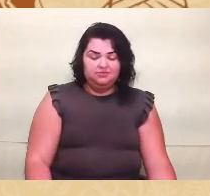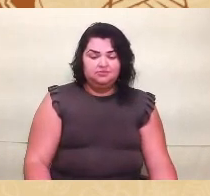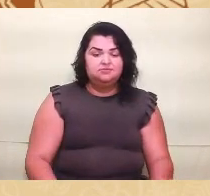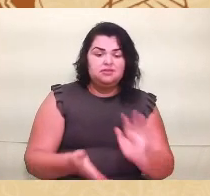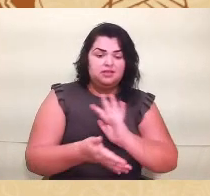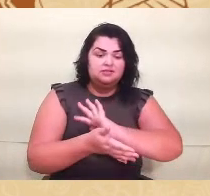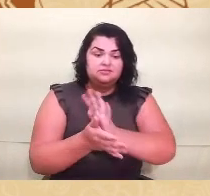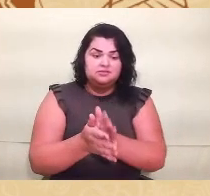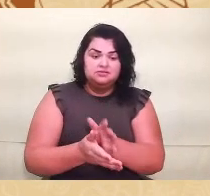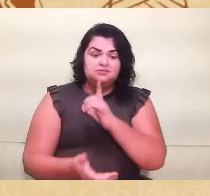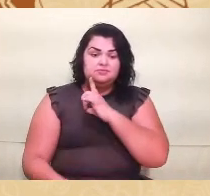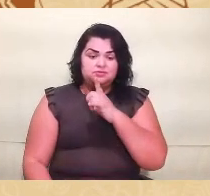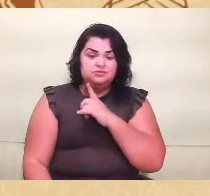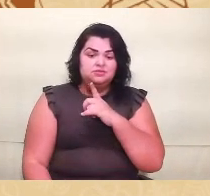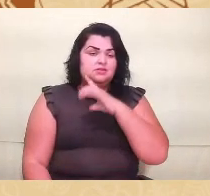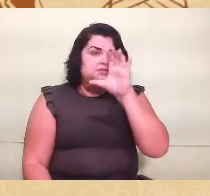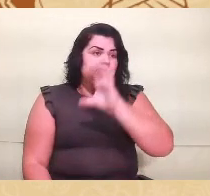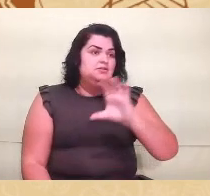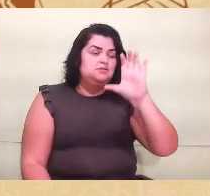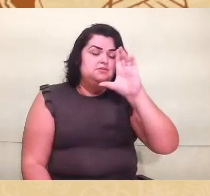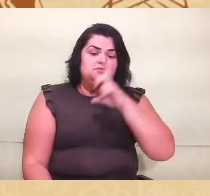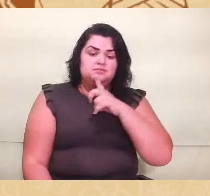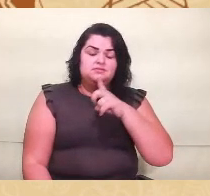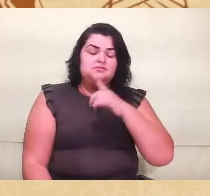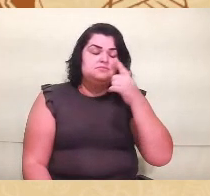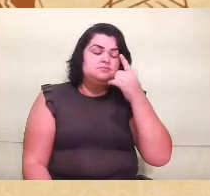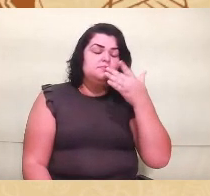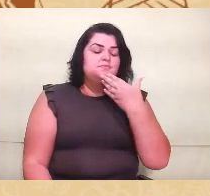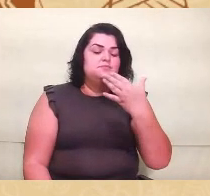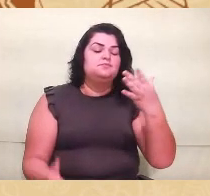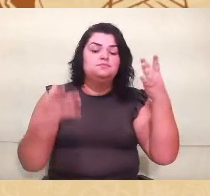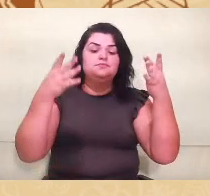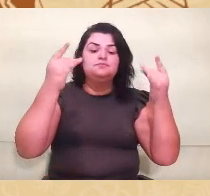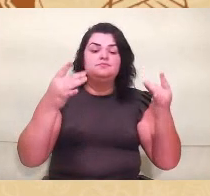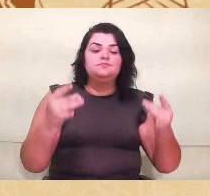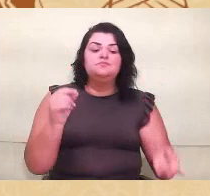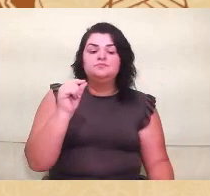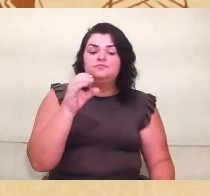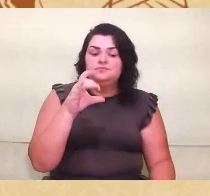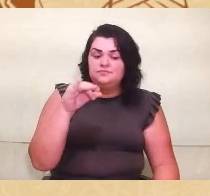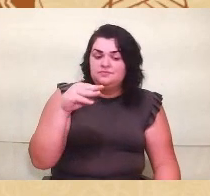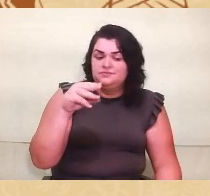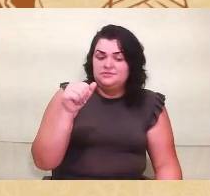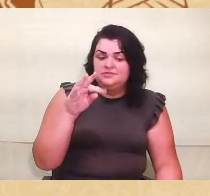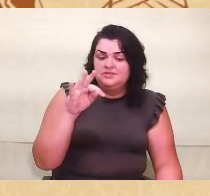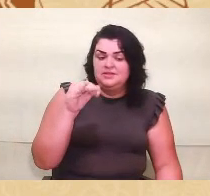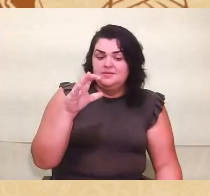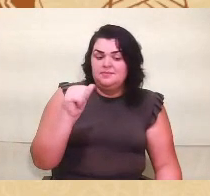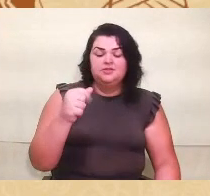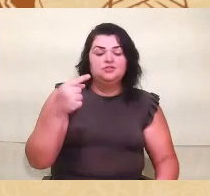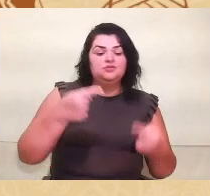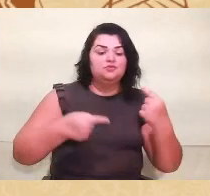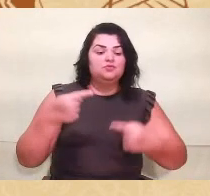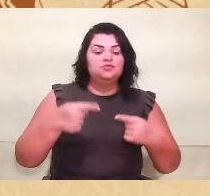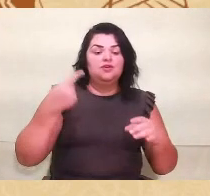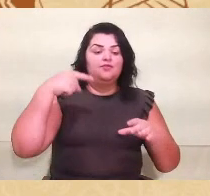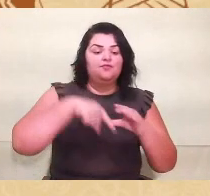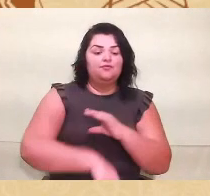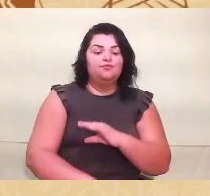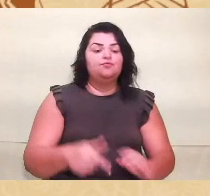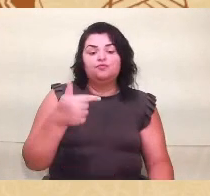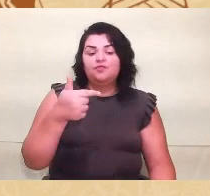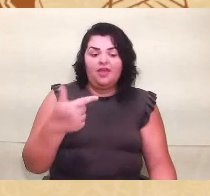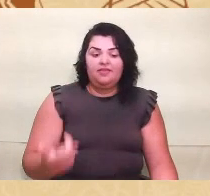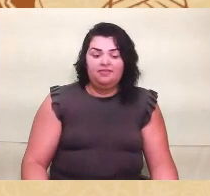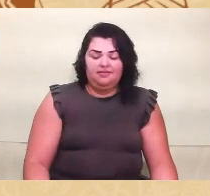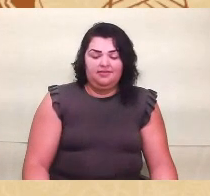o Afeganistão? Como que você vai pautar a discussão climática sem fazer uma discussão a fundo do que